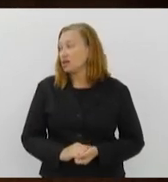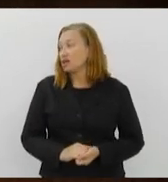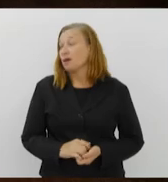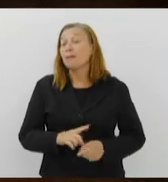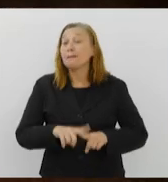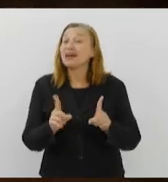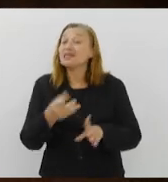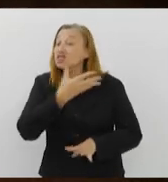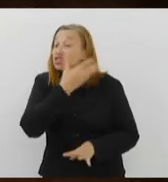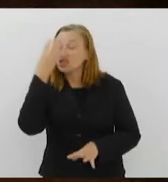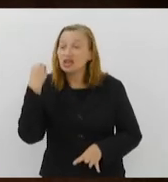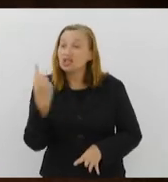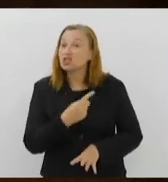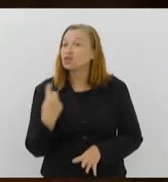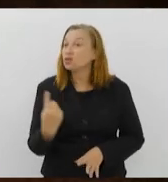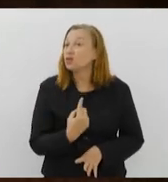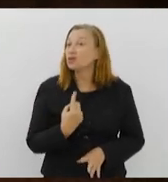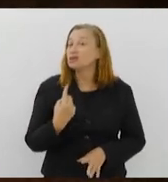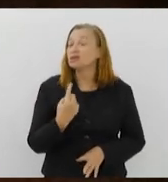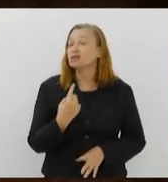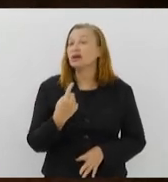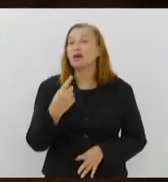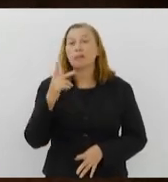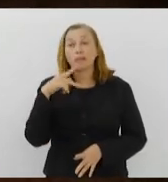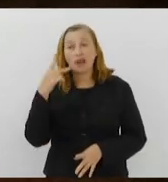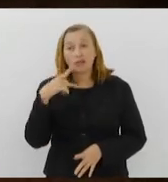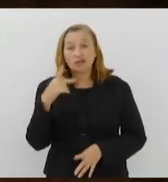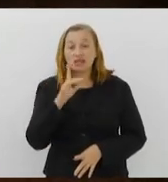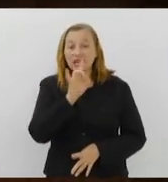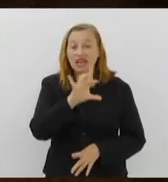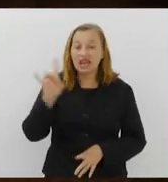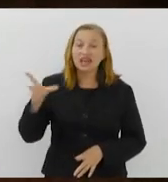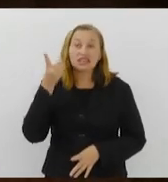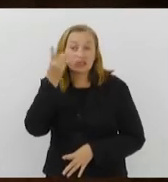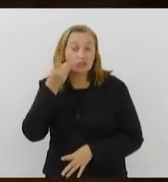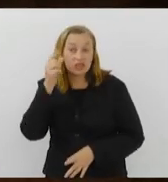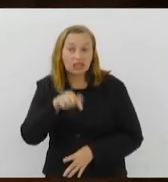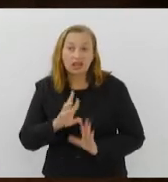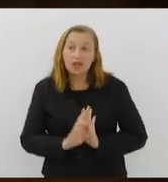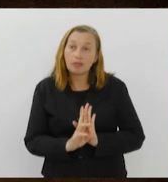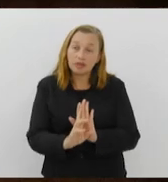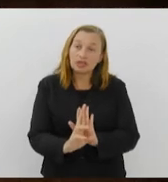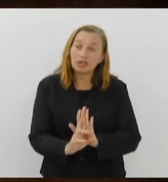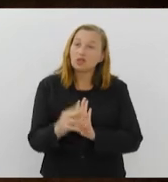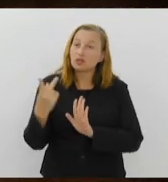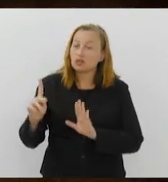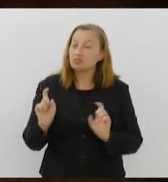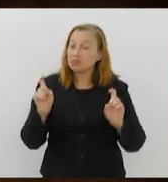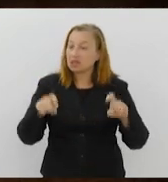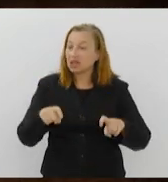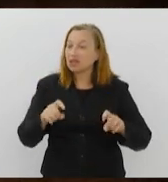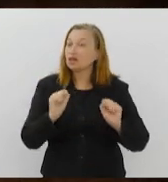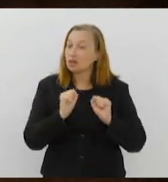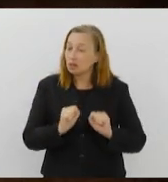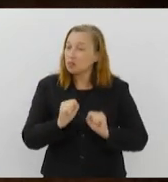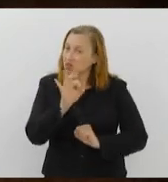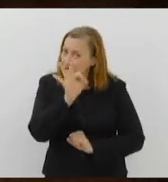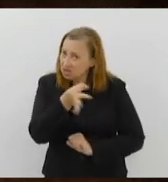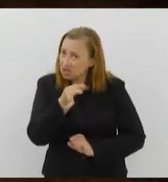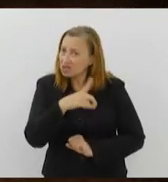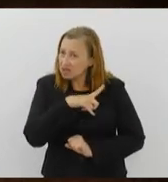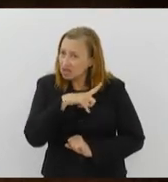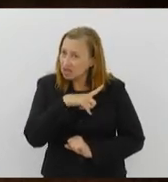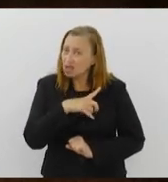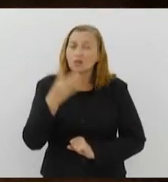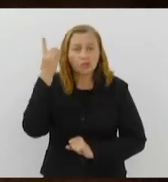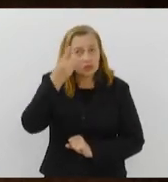ele esquece que nós aqui parlamentares, cada deputado que está aqui está representando o seu mandato, e pode ter certeza,